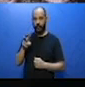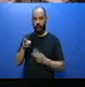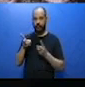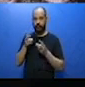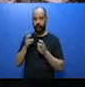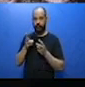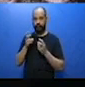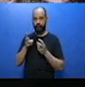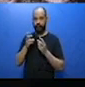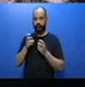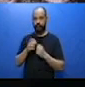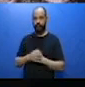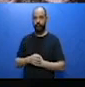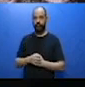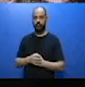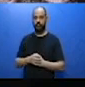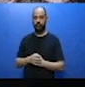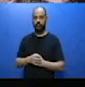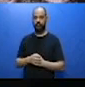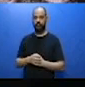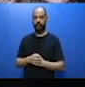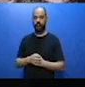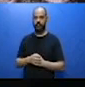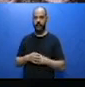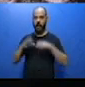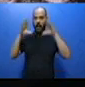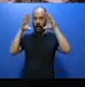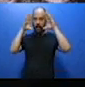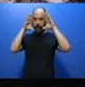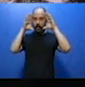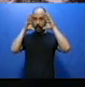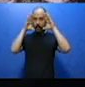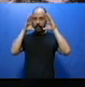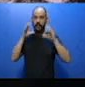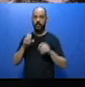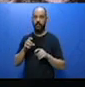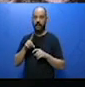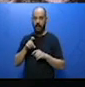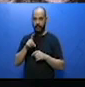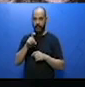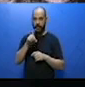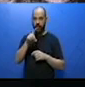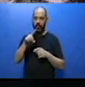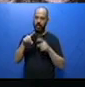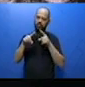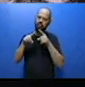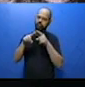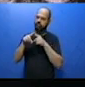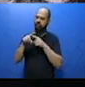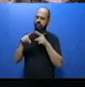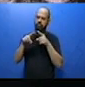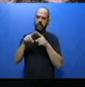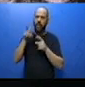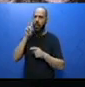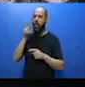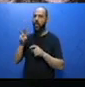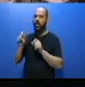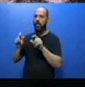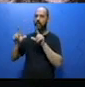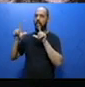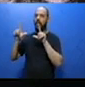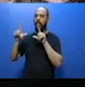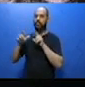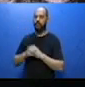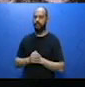É fácil localizar a cabeça da minhoca? Gente, analisa aqui nessa imagem. Pensa na que